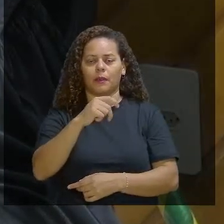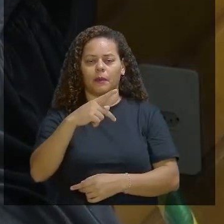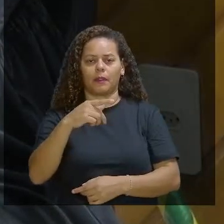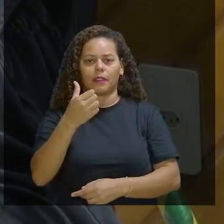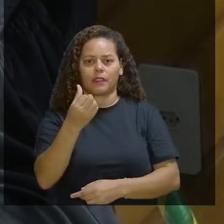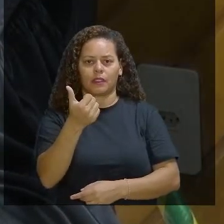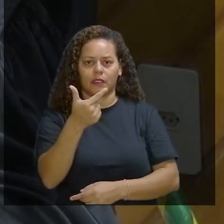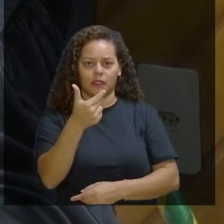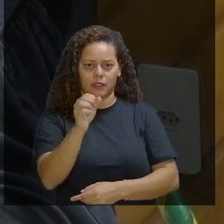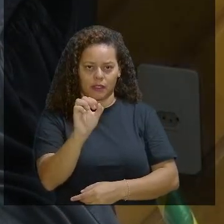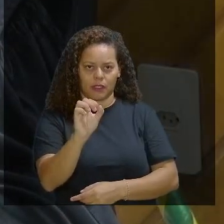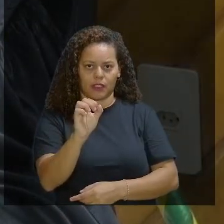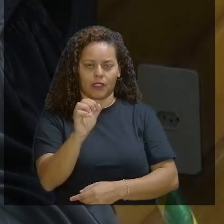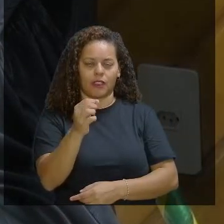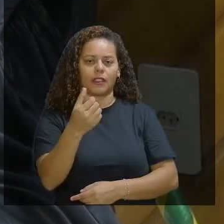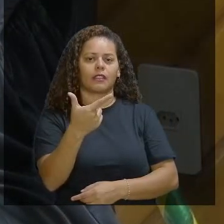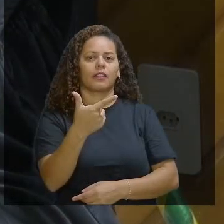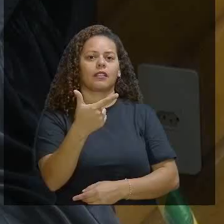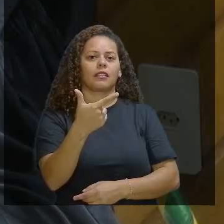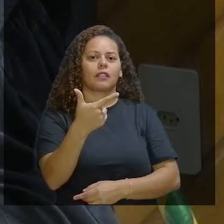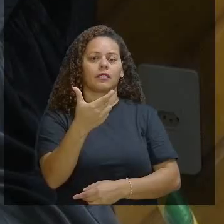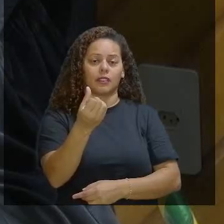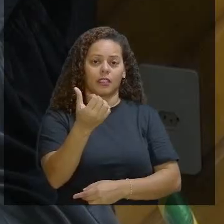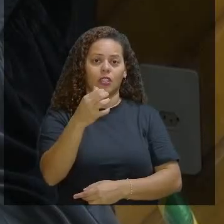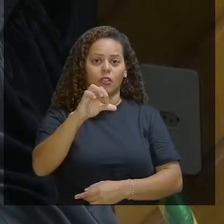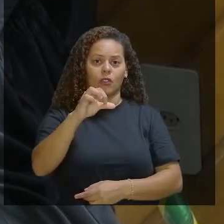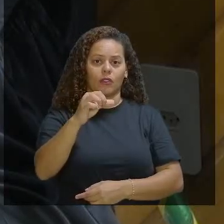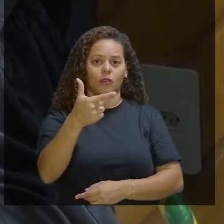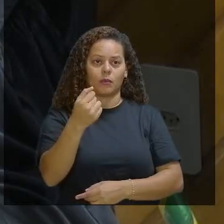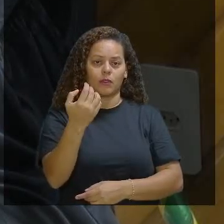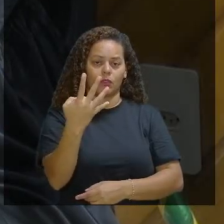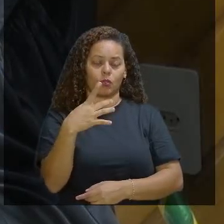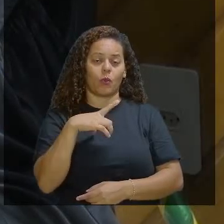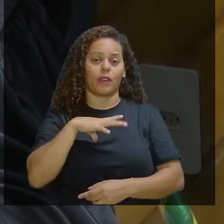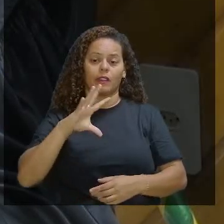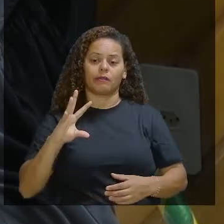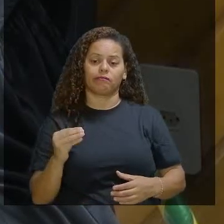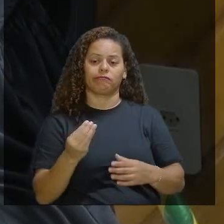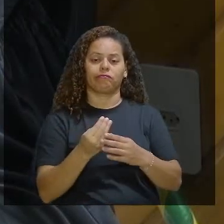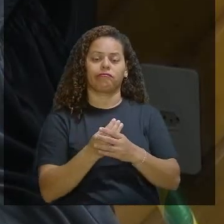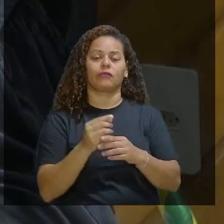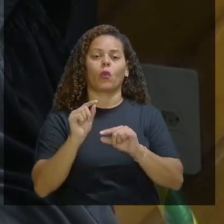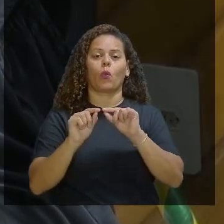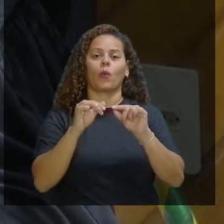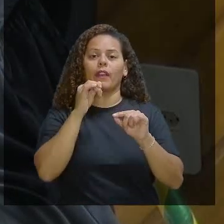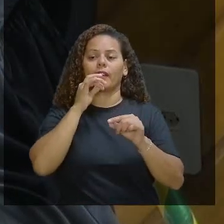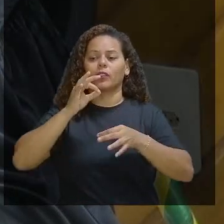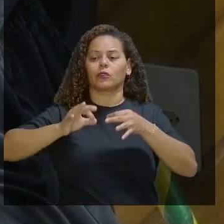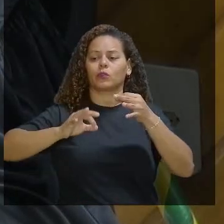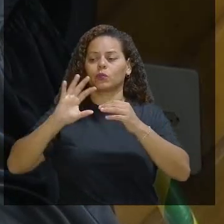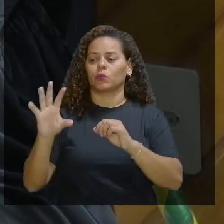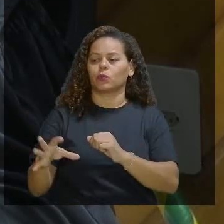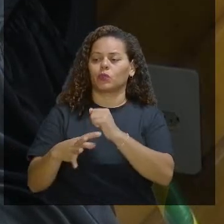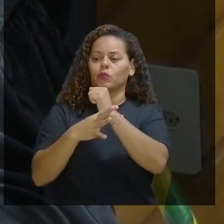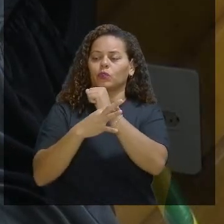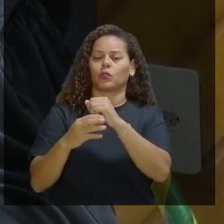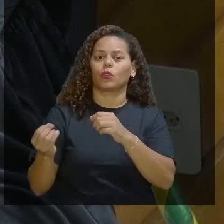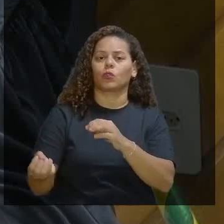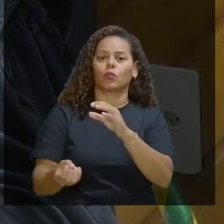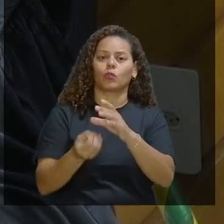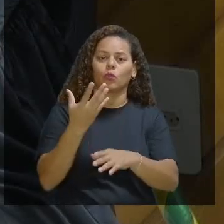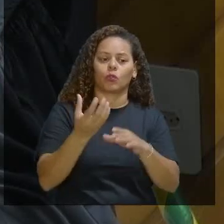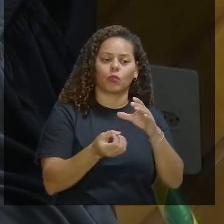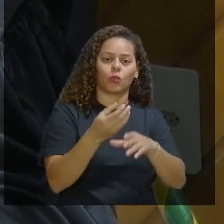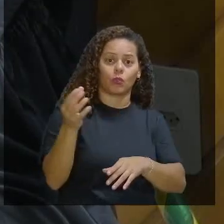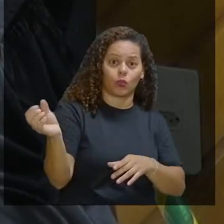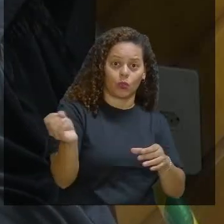610, de 26 de nove de 2024, que dispõe sobre a implementação e funcionamento do juiz de garantias e a criação dos núcleos